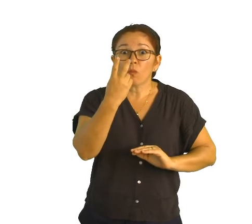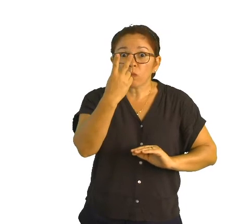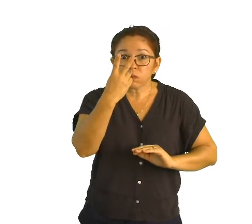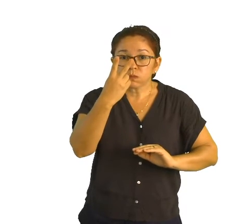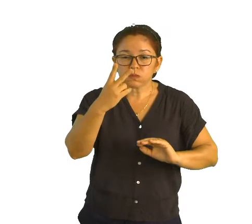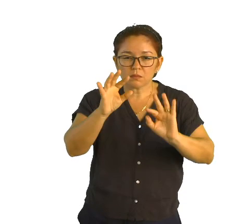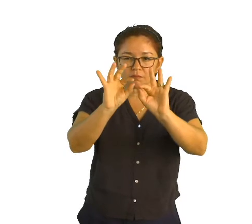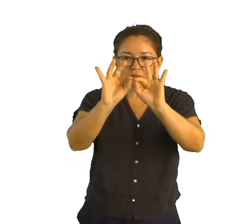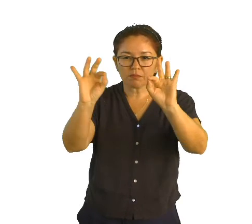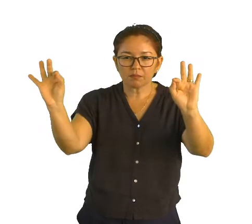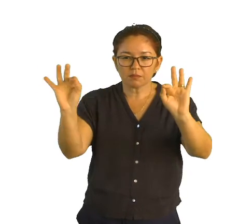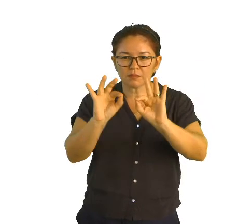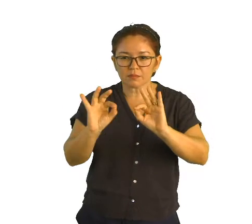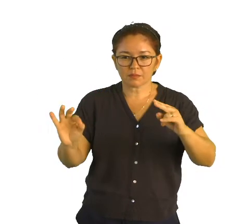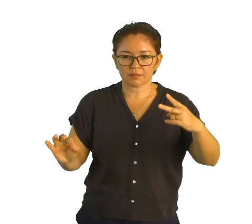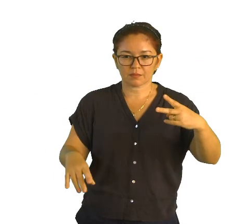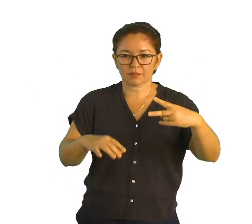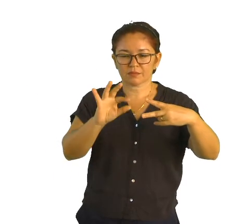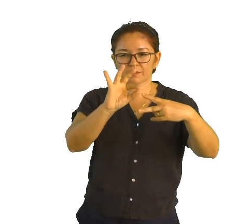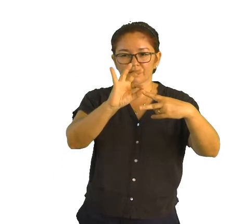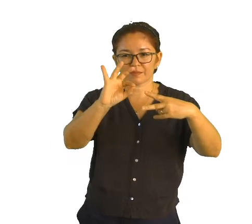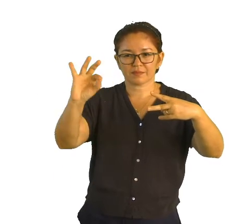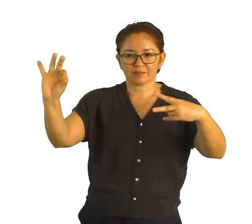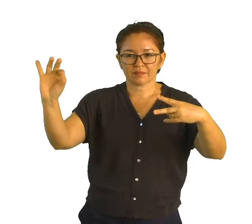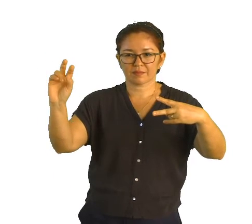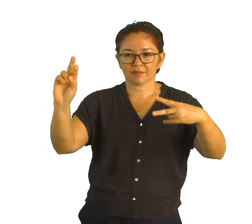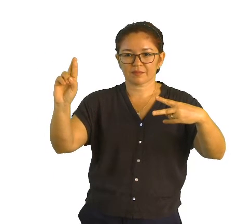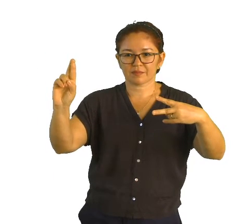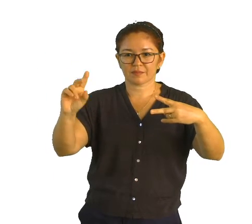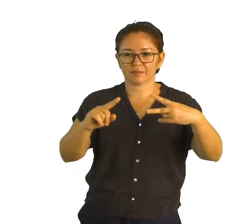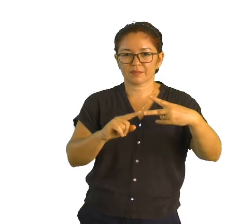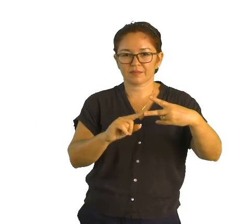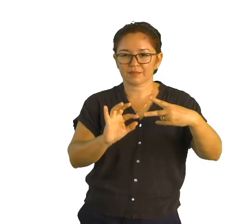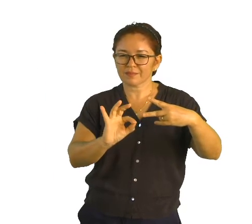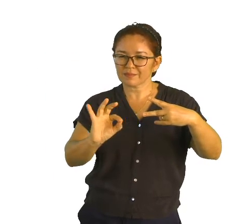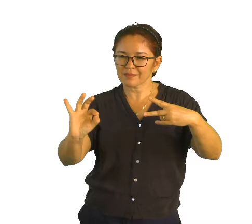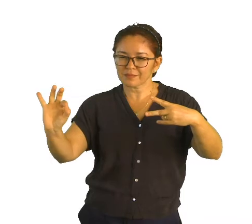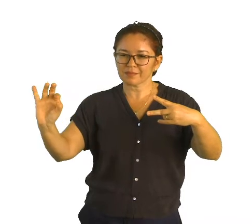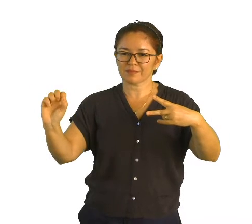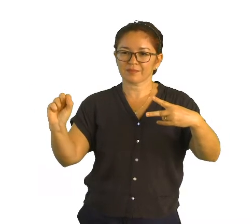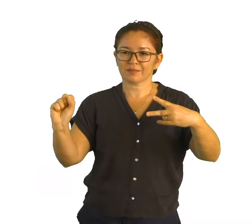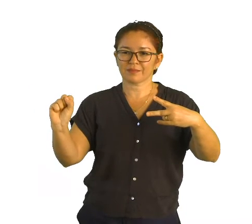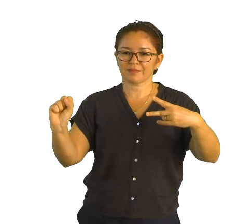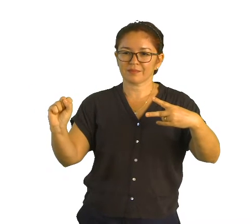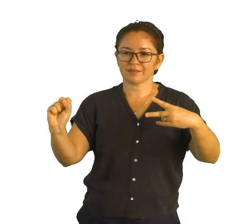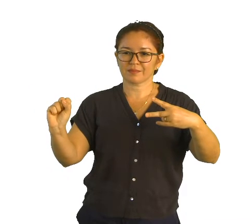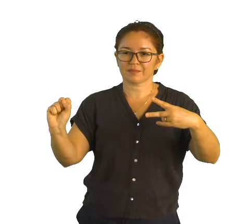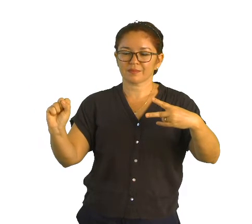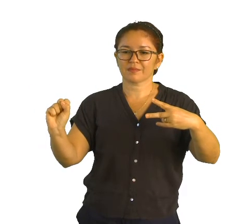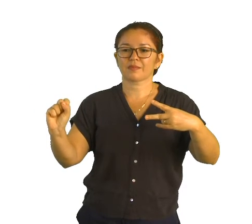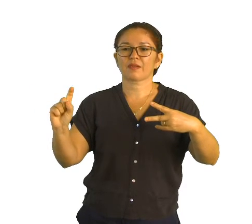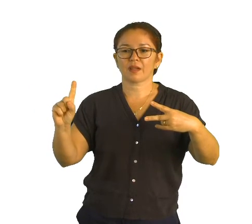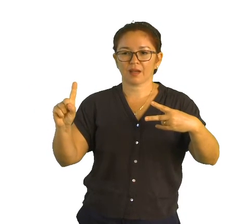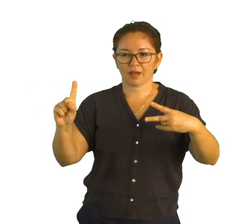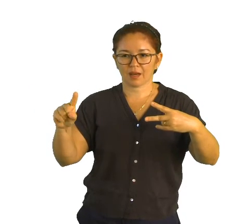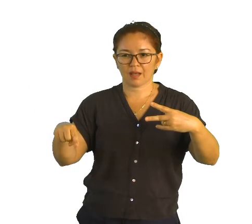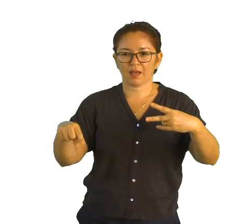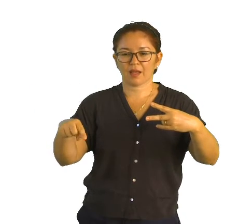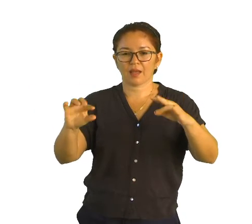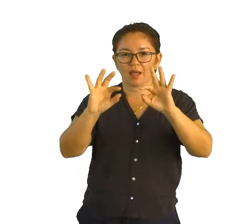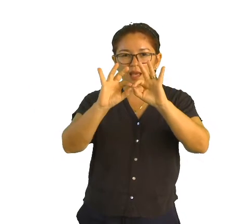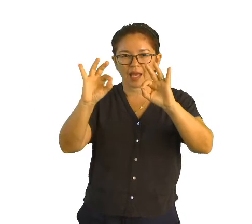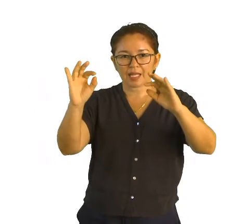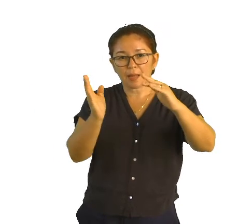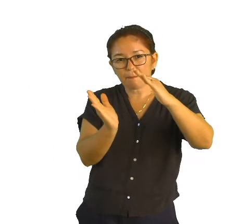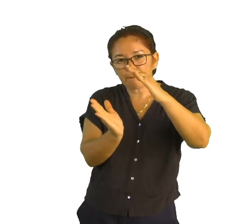atribuí uma reta chamada R e uma outra S. É essa forma que eu represento as retas